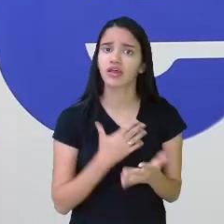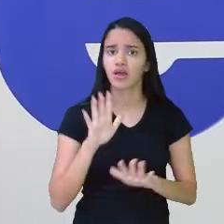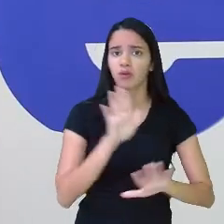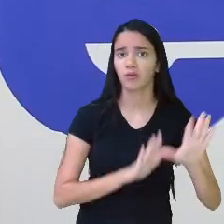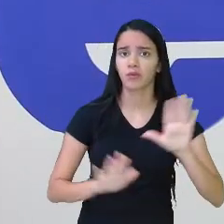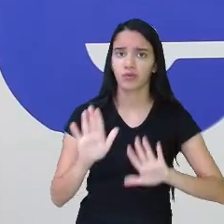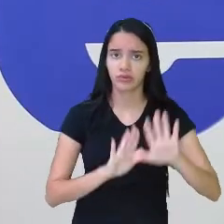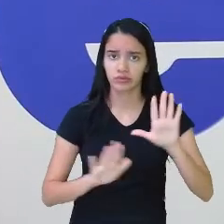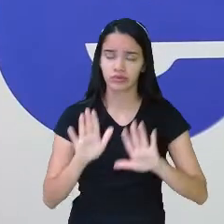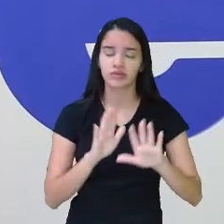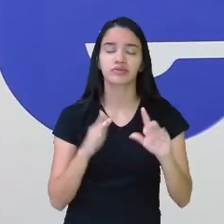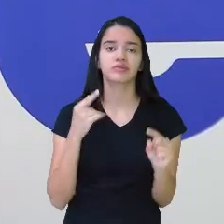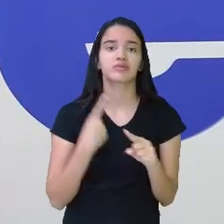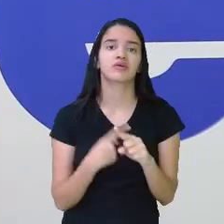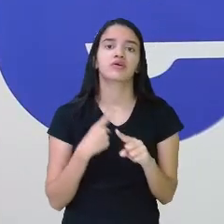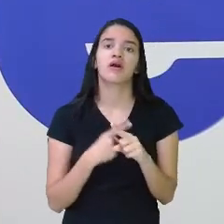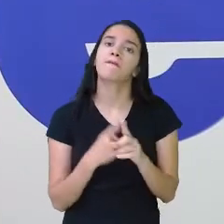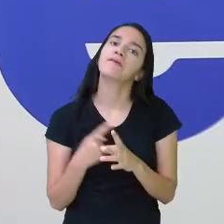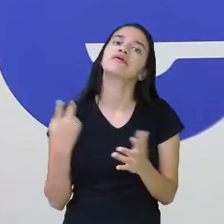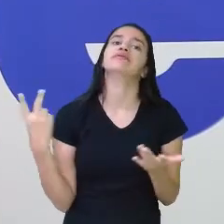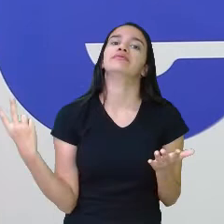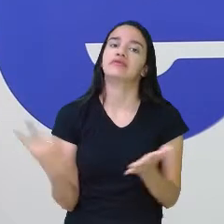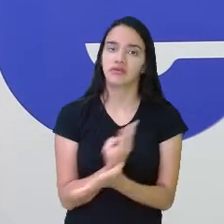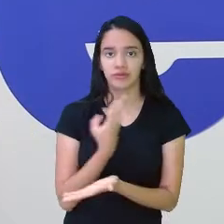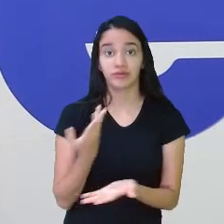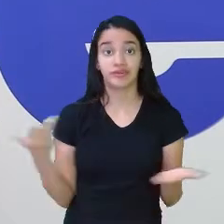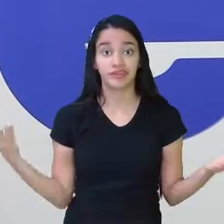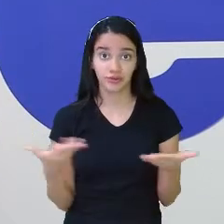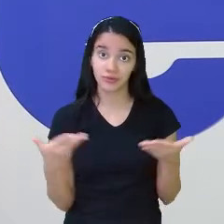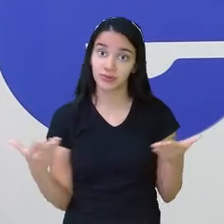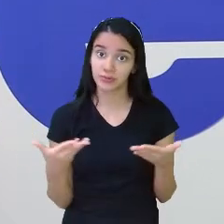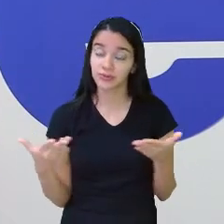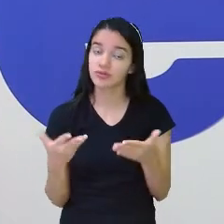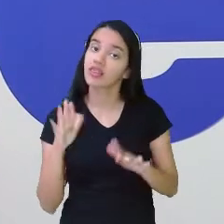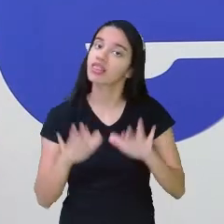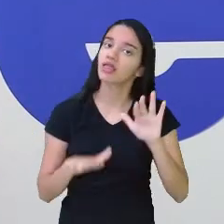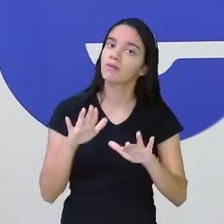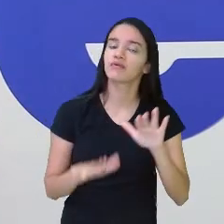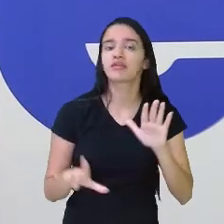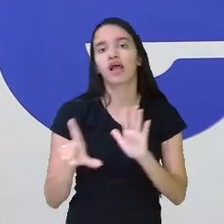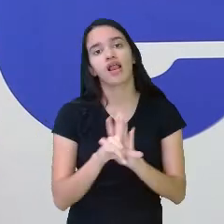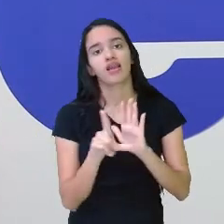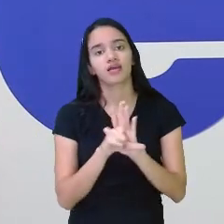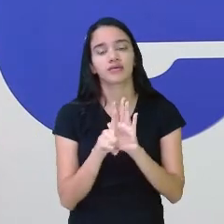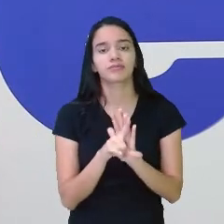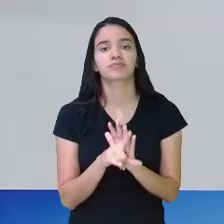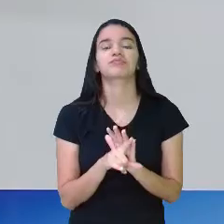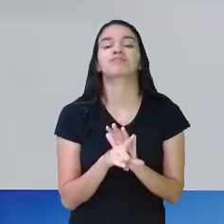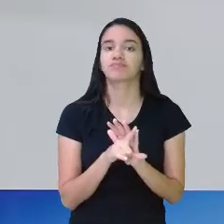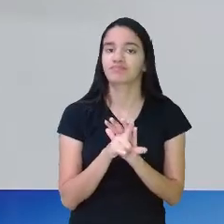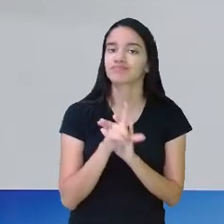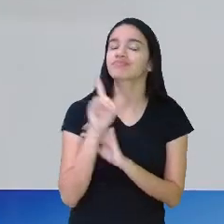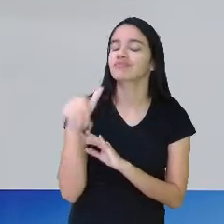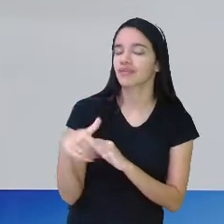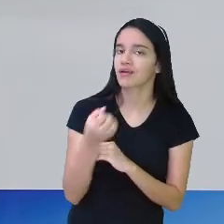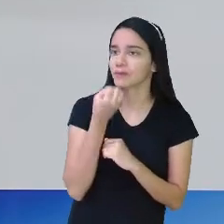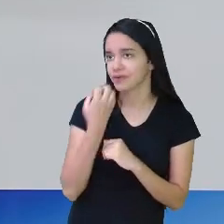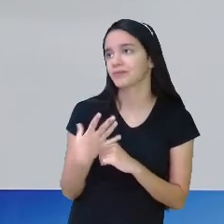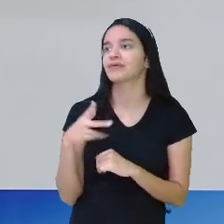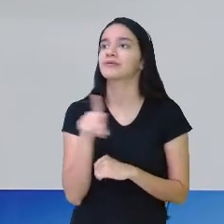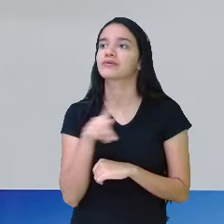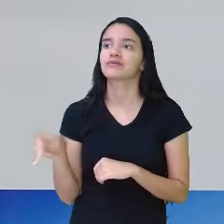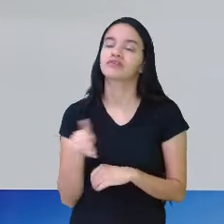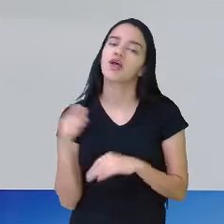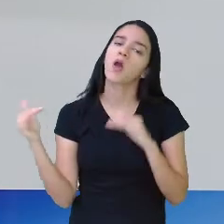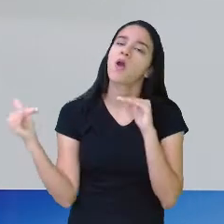cuidado, porque isso pode acontecer nos dias de hoje, dependendo das leis que forem feitas. Isso mesmo. Muito bem, professora Márcia,